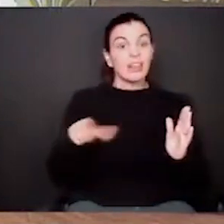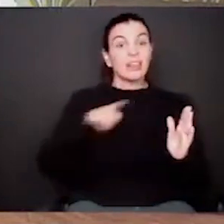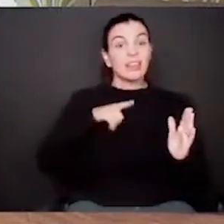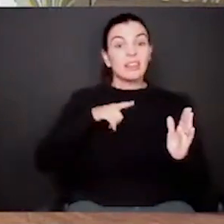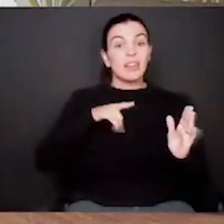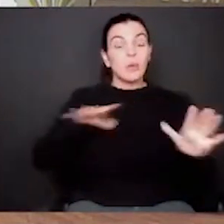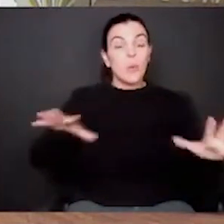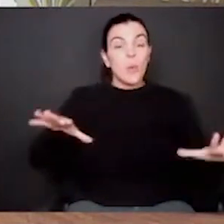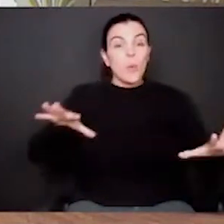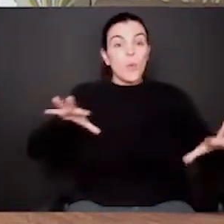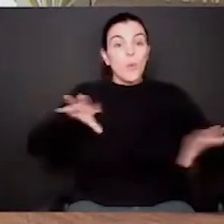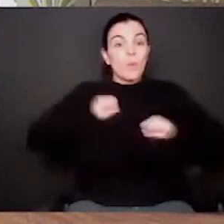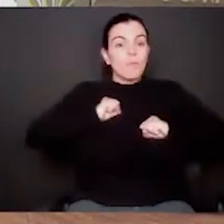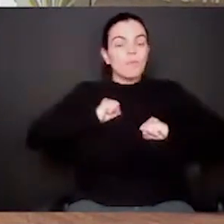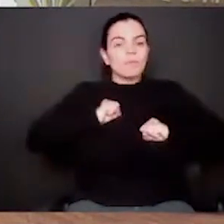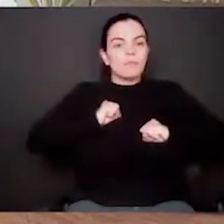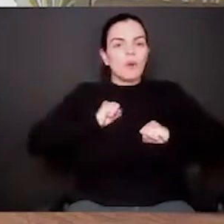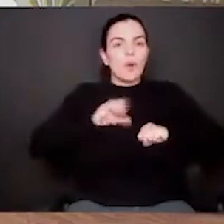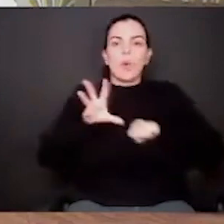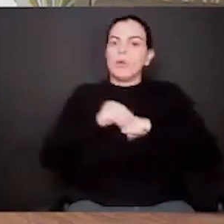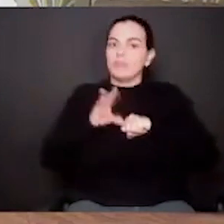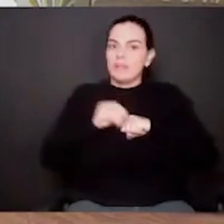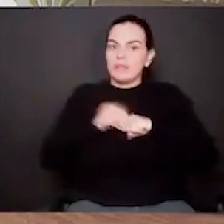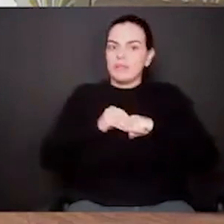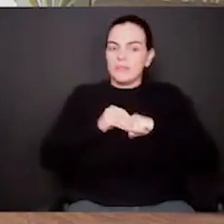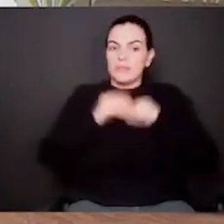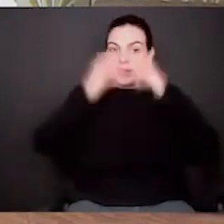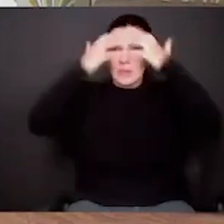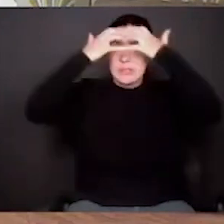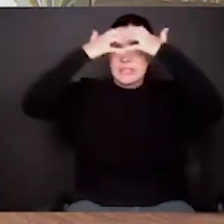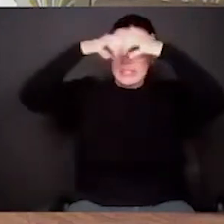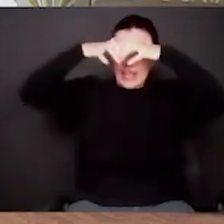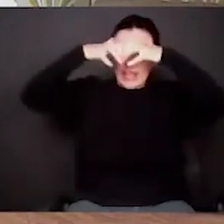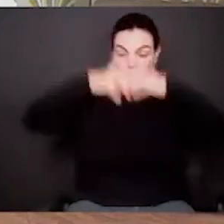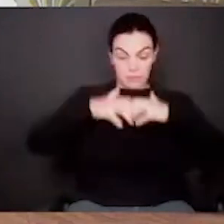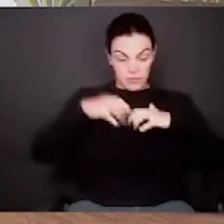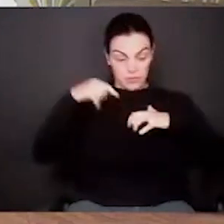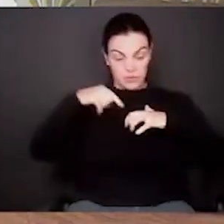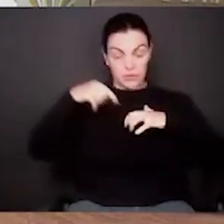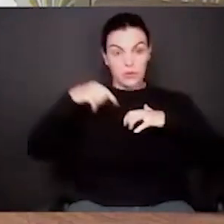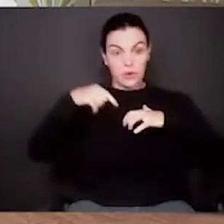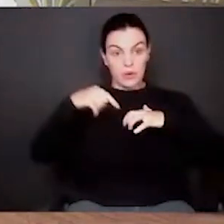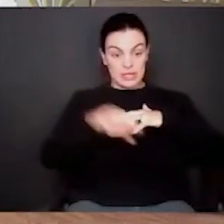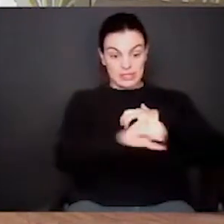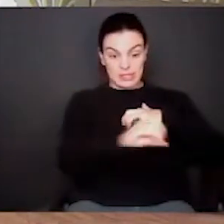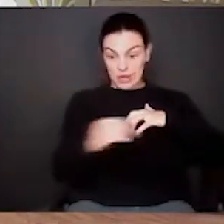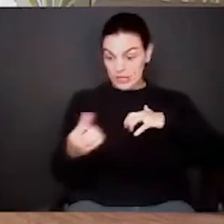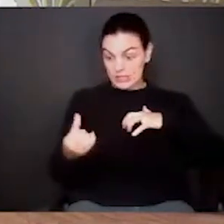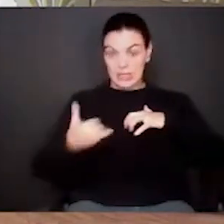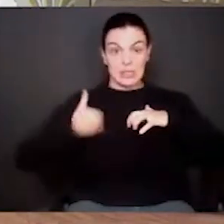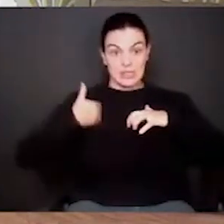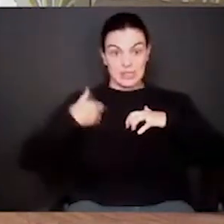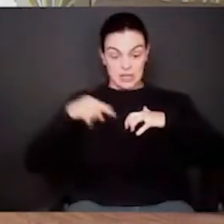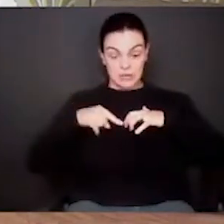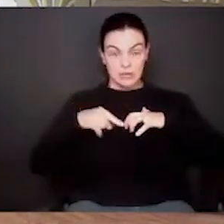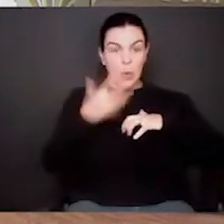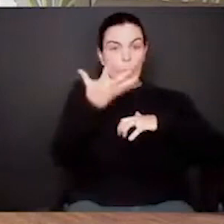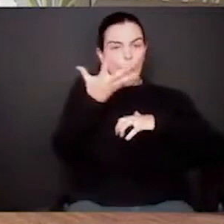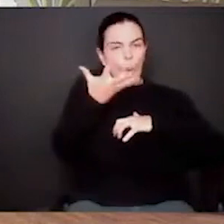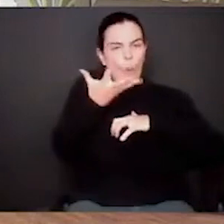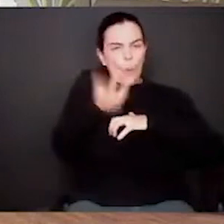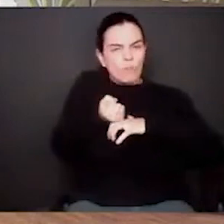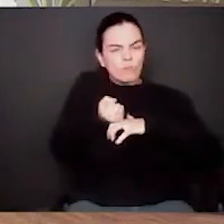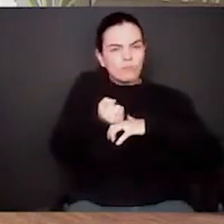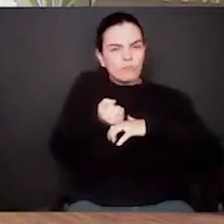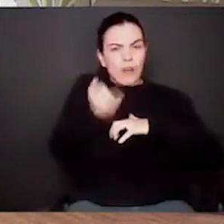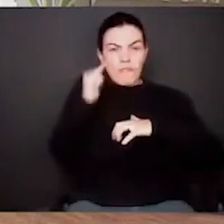O cérebro de uma criança nessa faixa de idade, ele é um ultracomputador processando